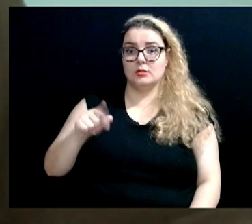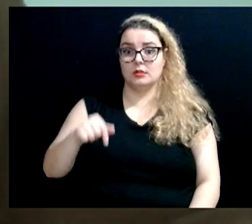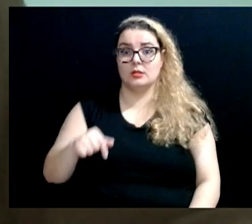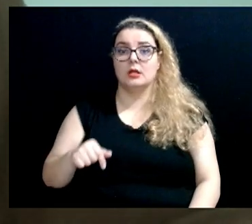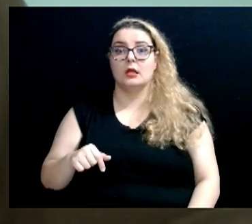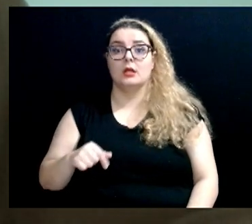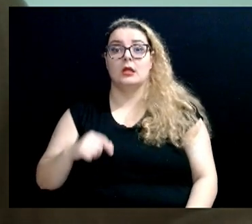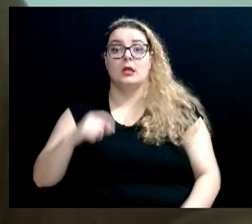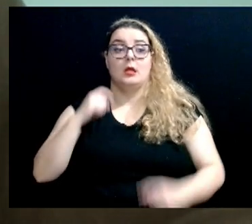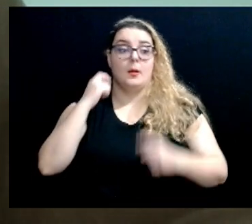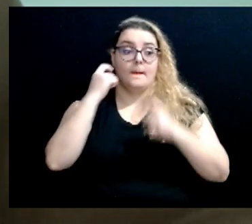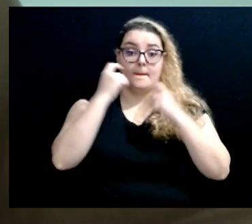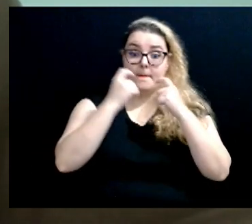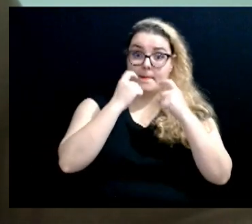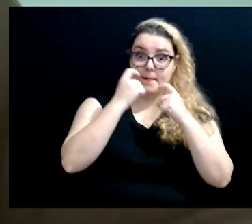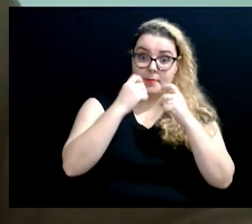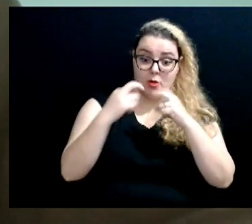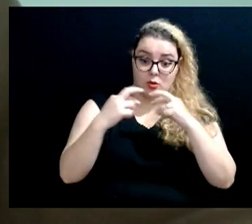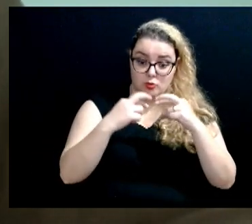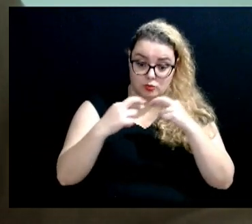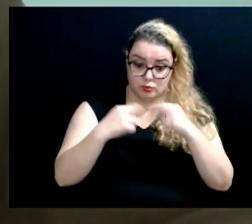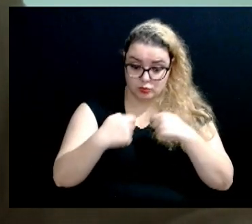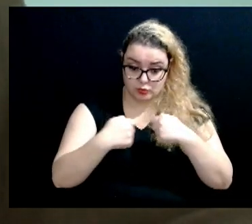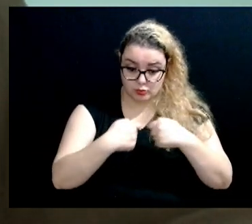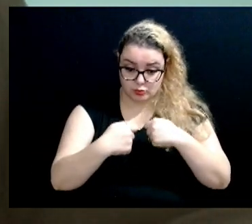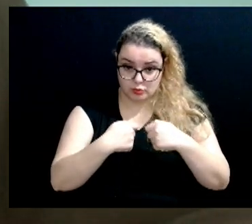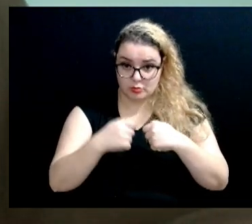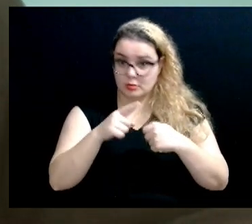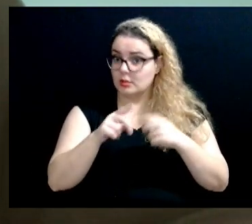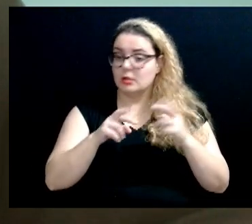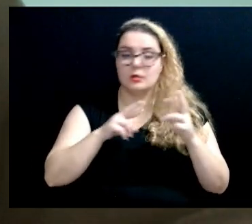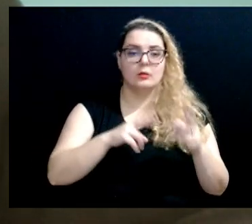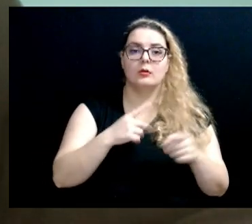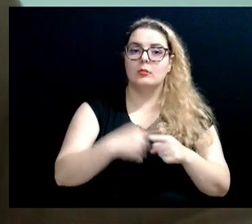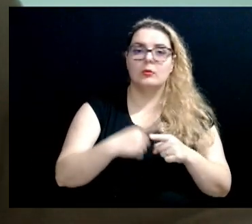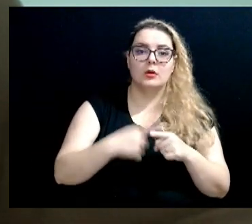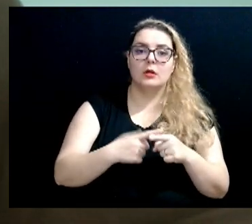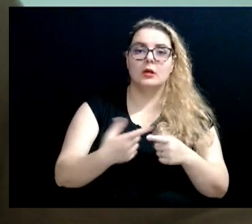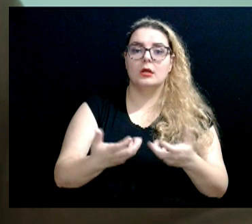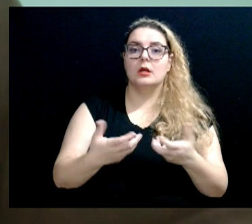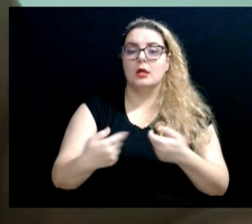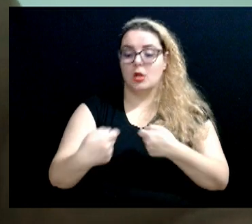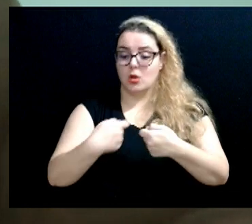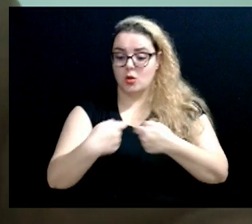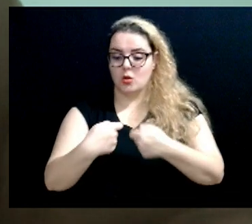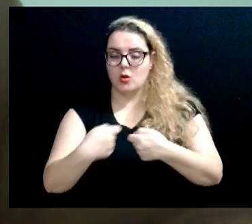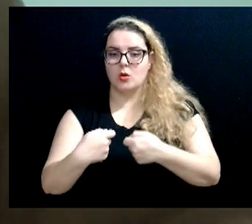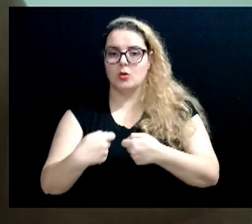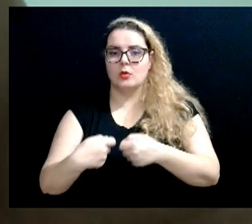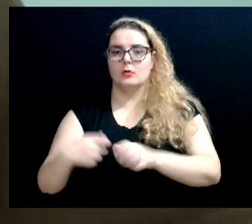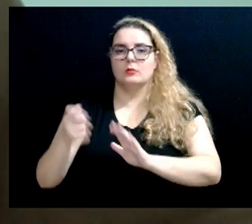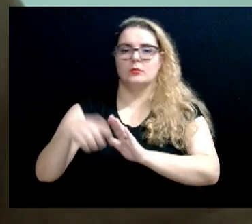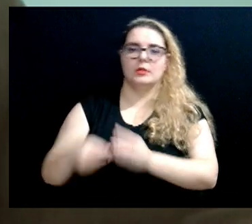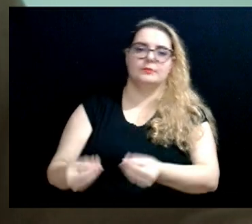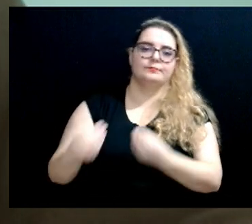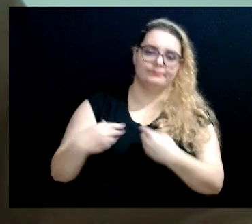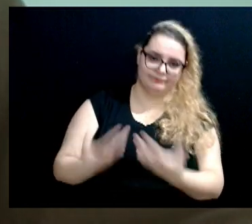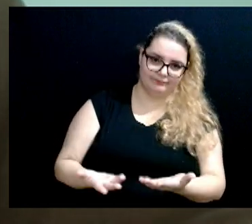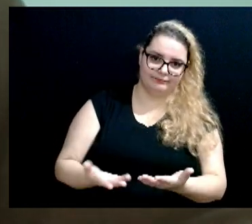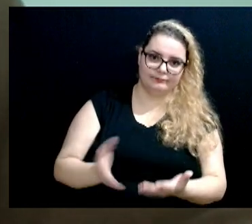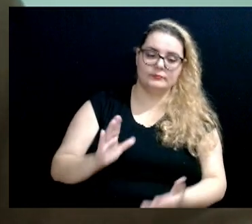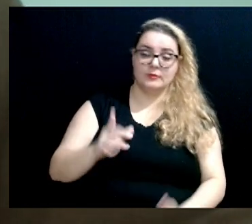se monitorizar que acabam não dormindo porque eles querem controlar aquilo que o registro traz. Eu já tive que